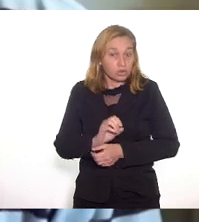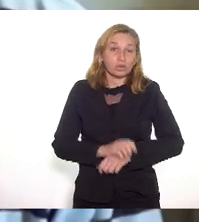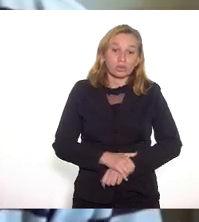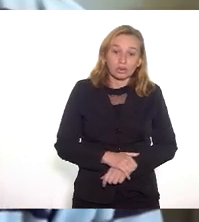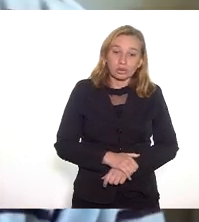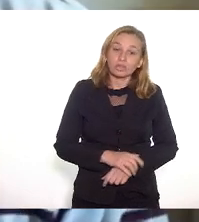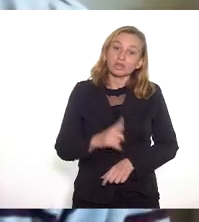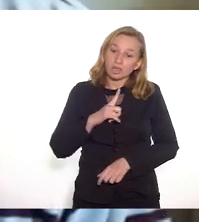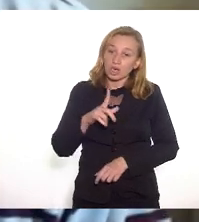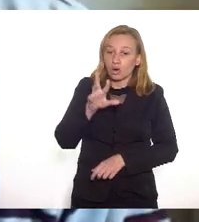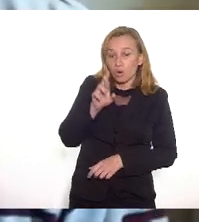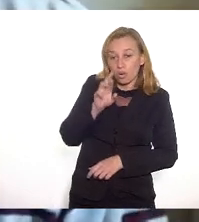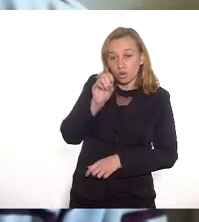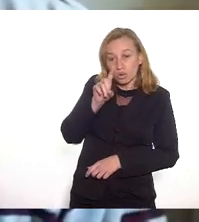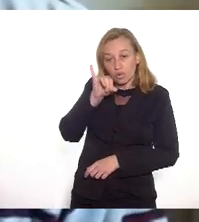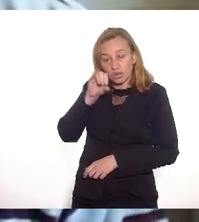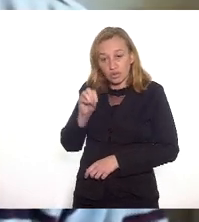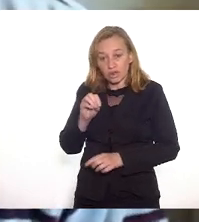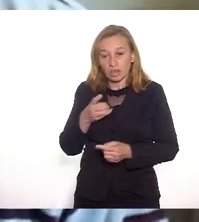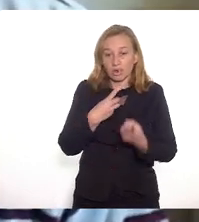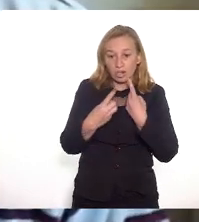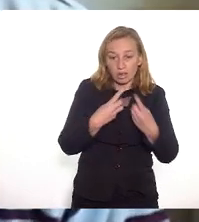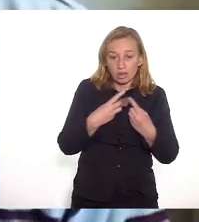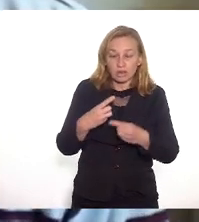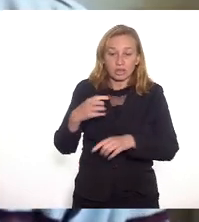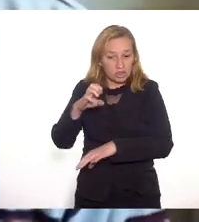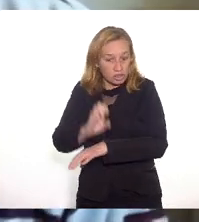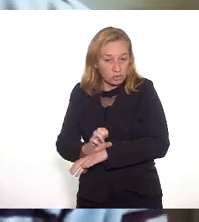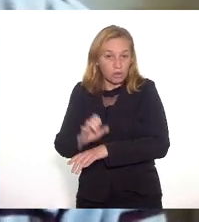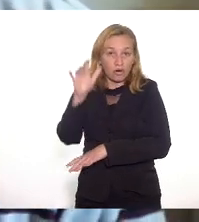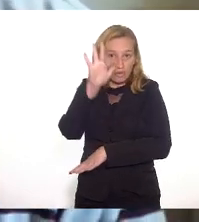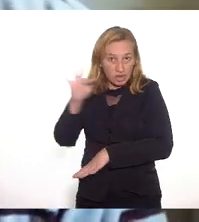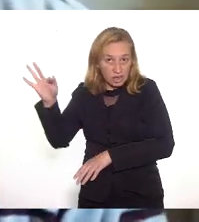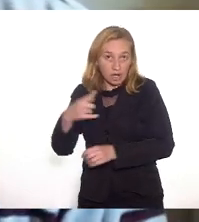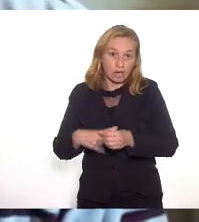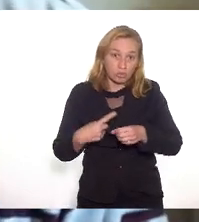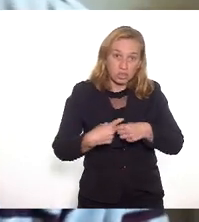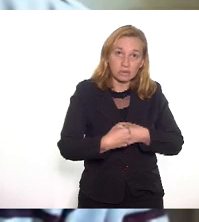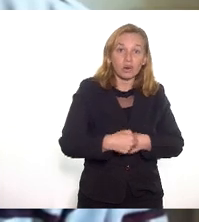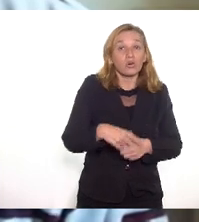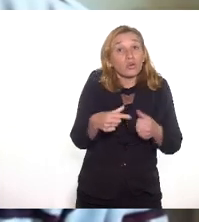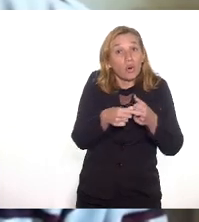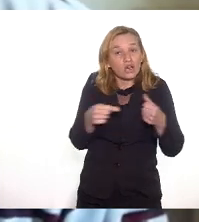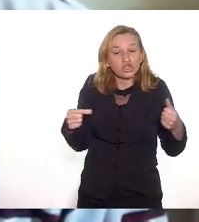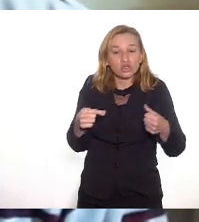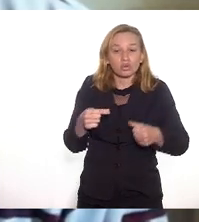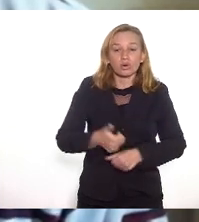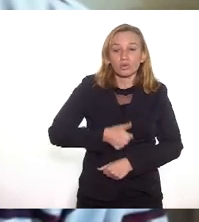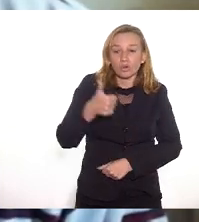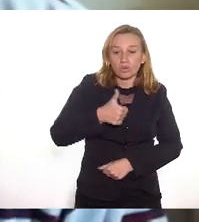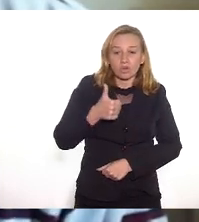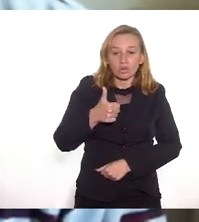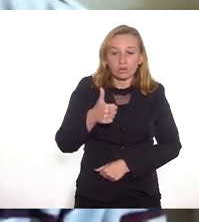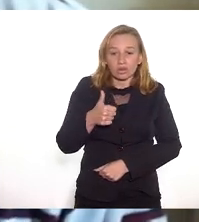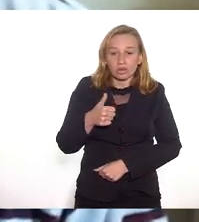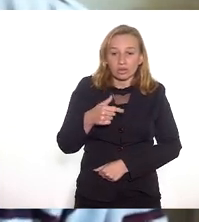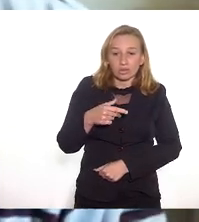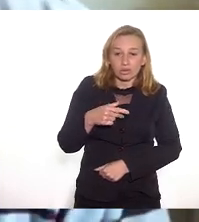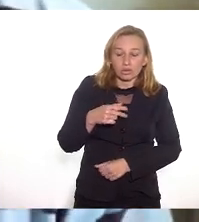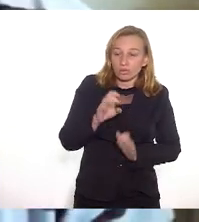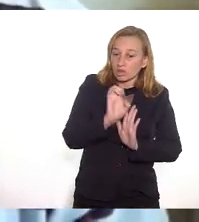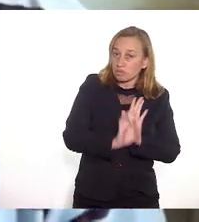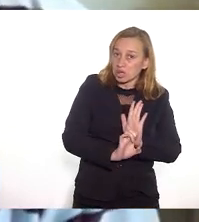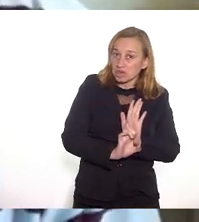rodovias municipais, federais e estaduais. Né? E o artigo 1º não está fazendo, nem a emenda